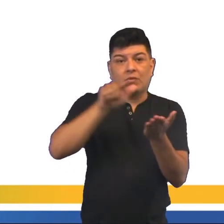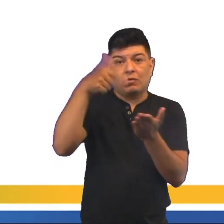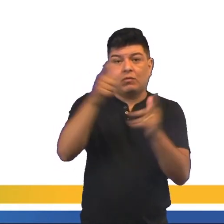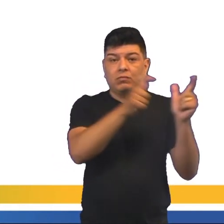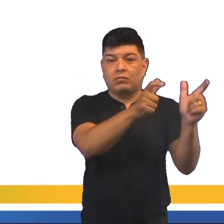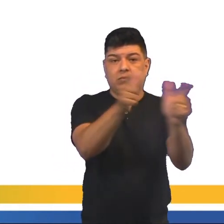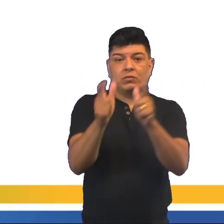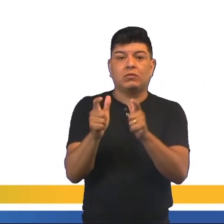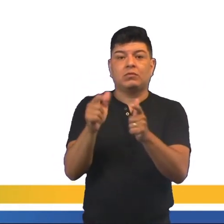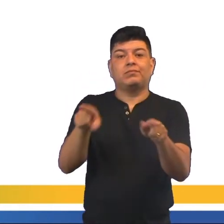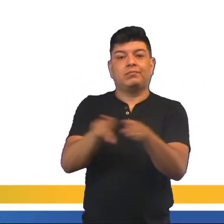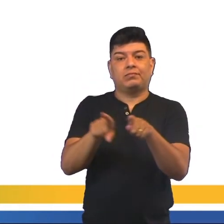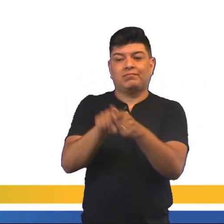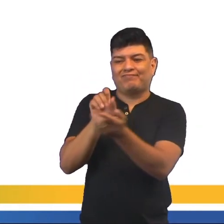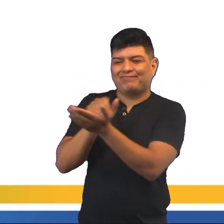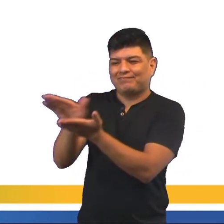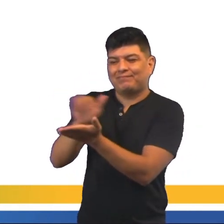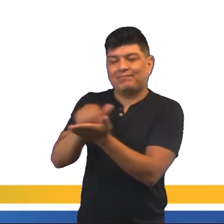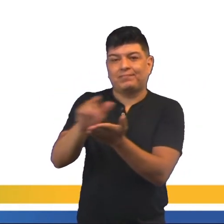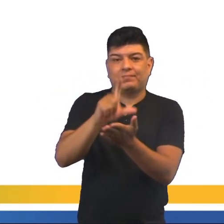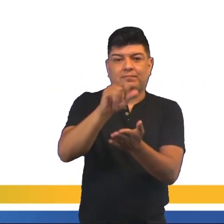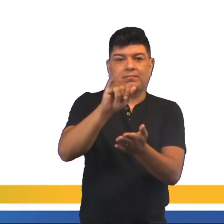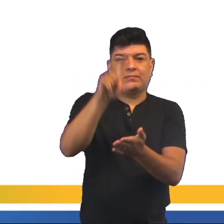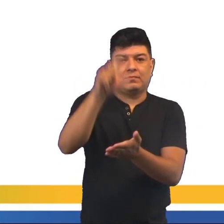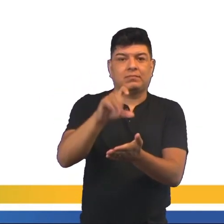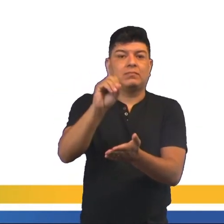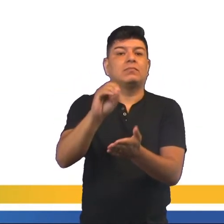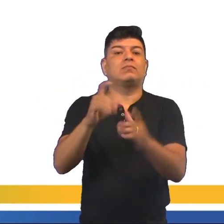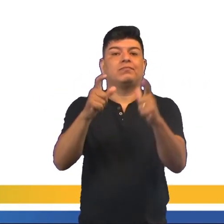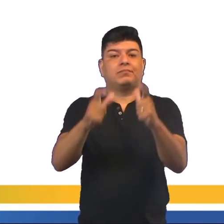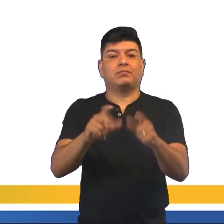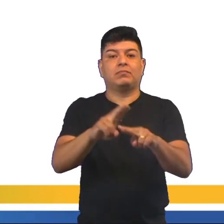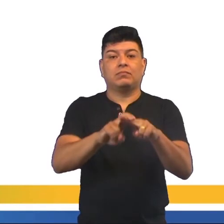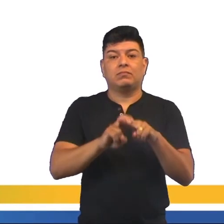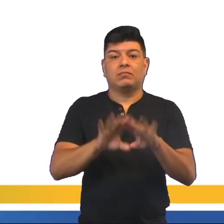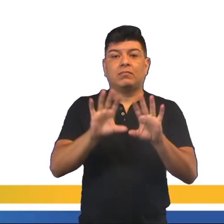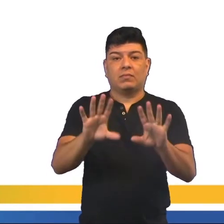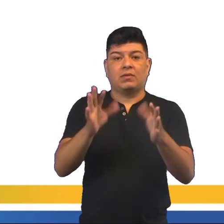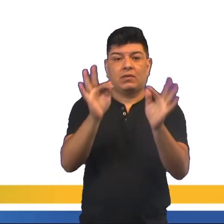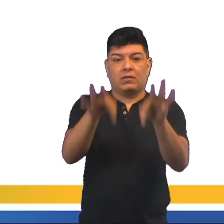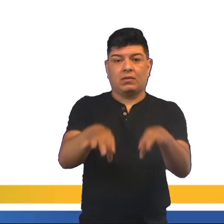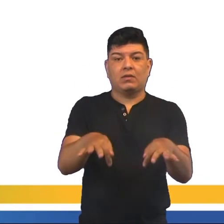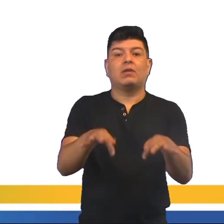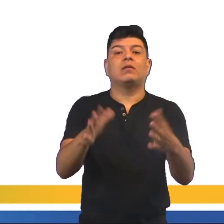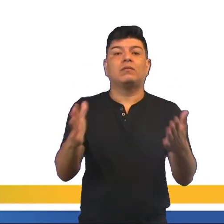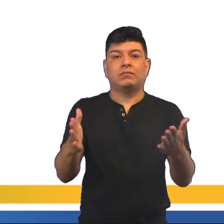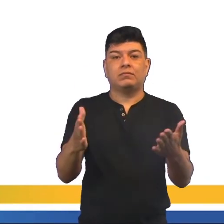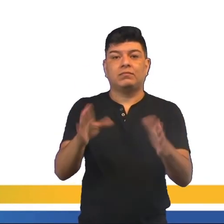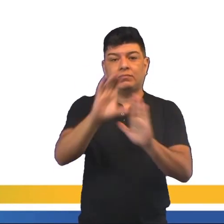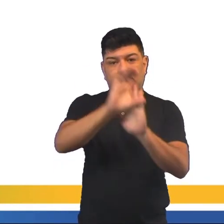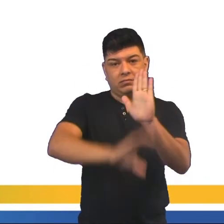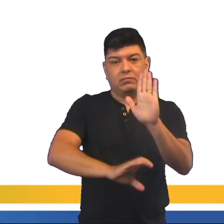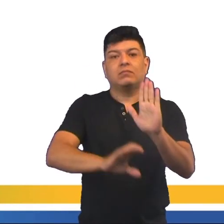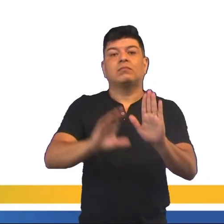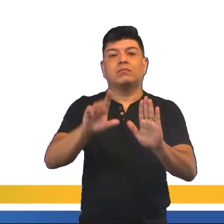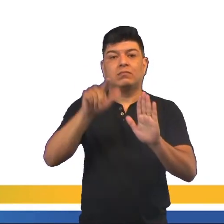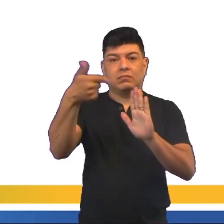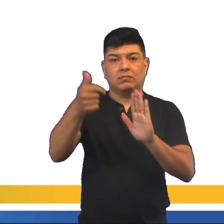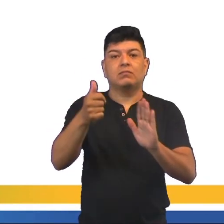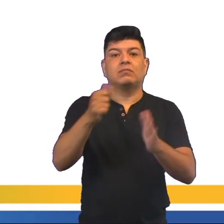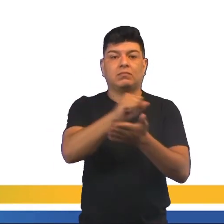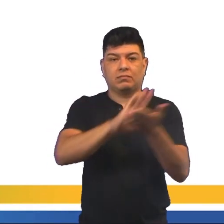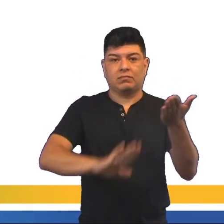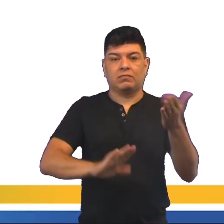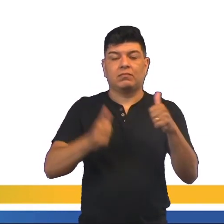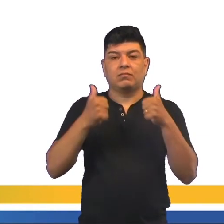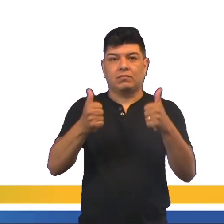outros lugares e querem fazer descartes de lixo nessa região. Com isso então a gente encerra essa parte conceitual e vamos então para o